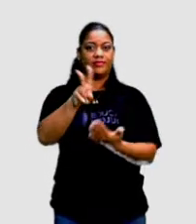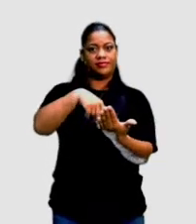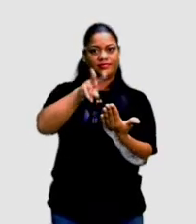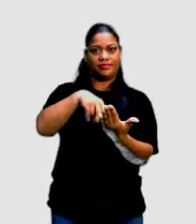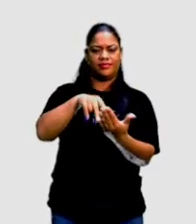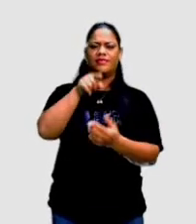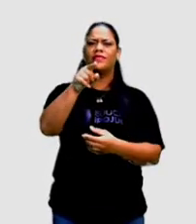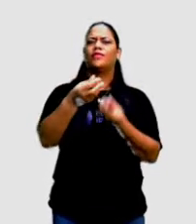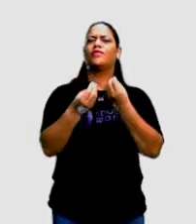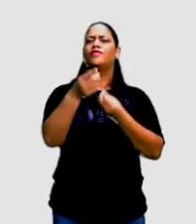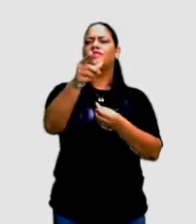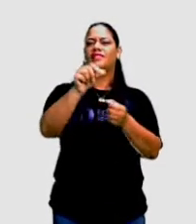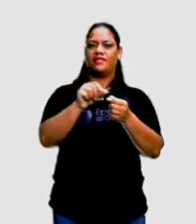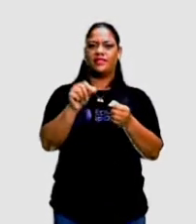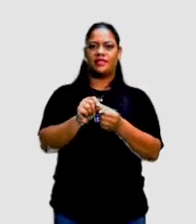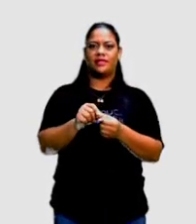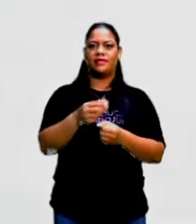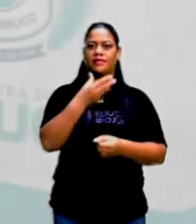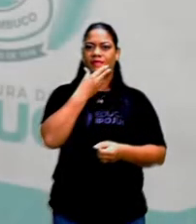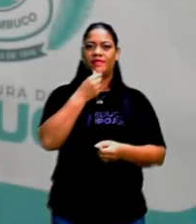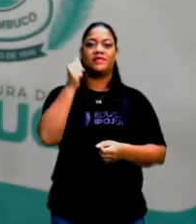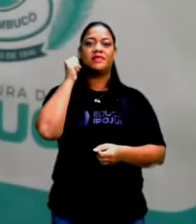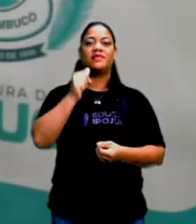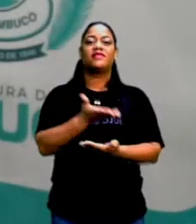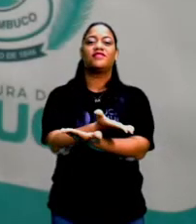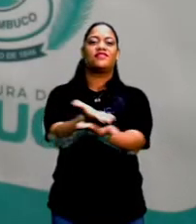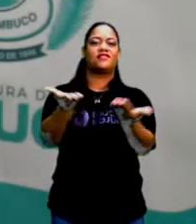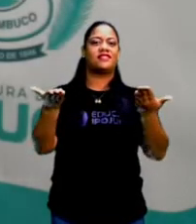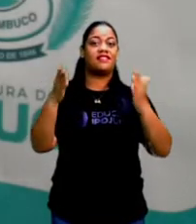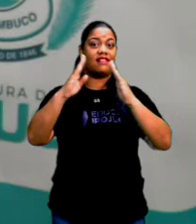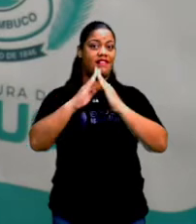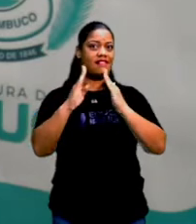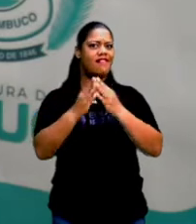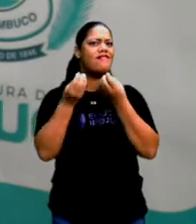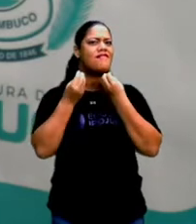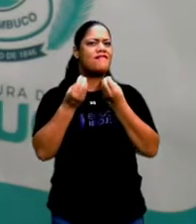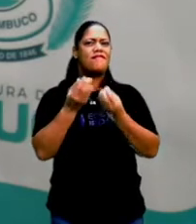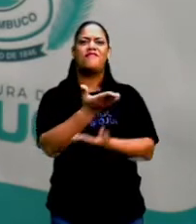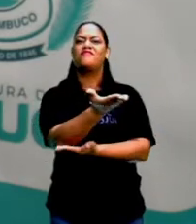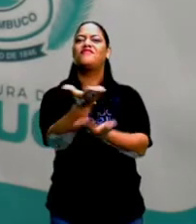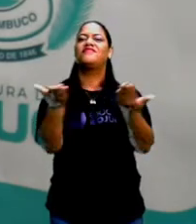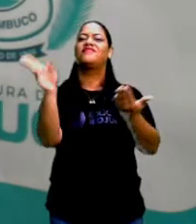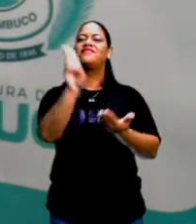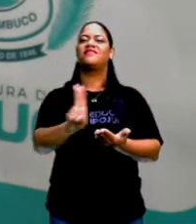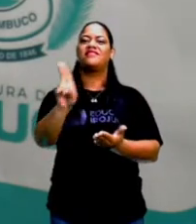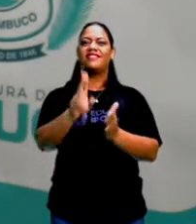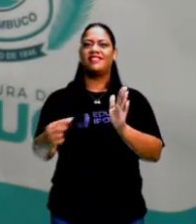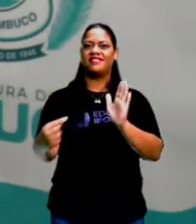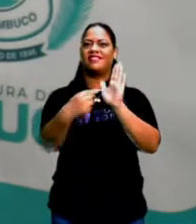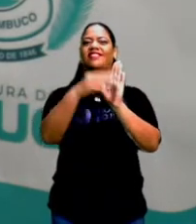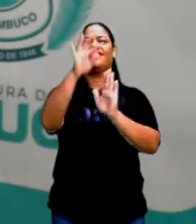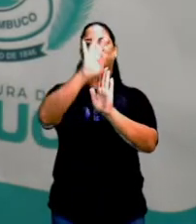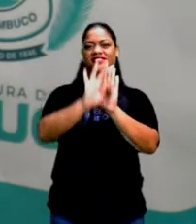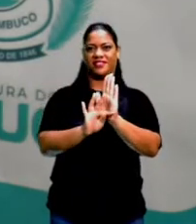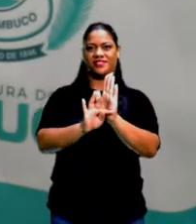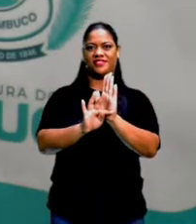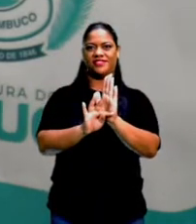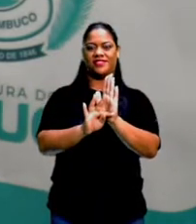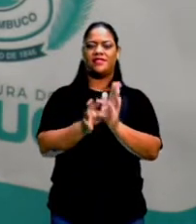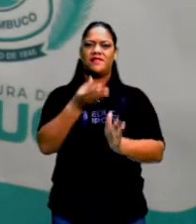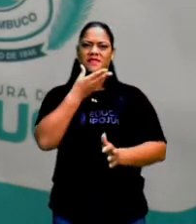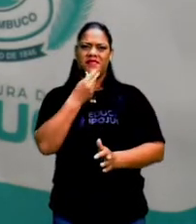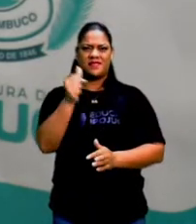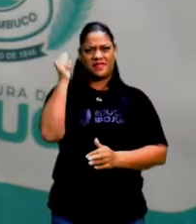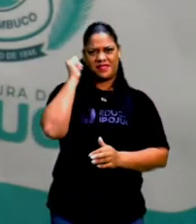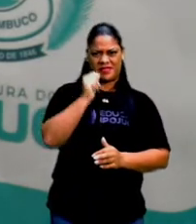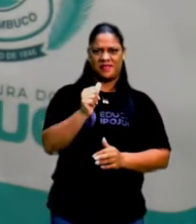você pontuaria? Meninos e meninas que estão aí em casa, olha só. Como é que vocês pontuariam esse texto? Será que meninos